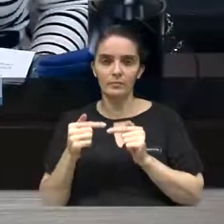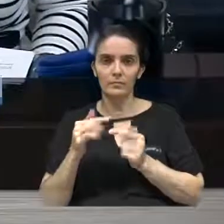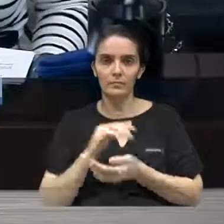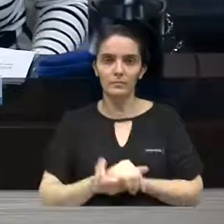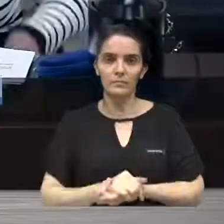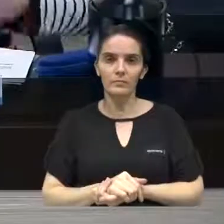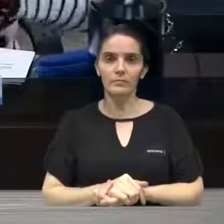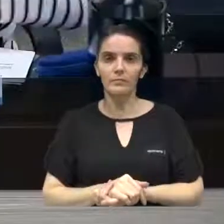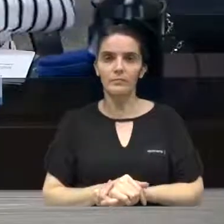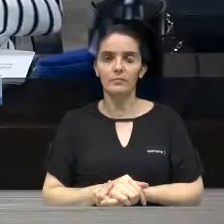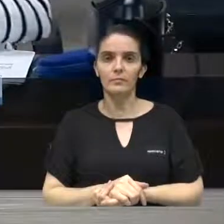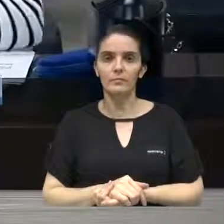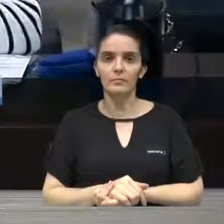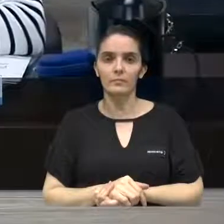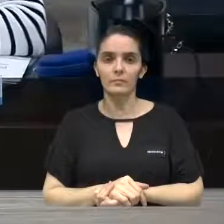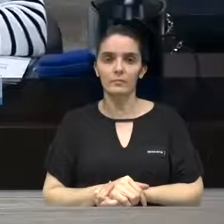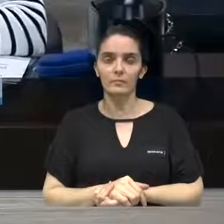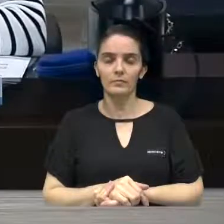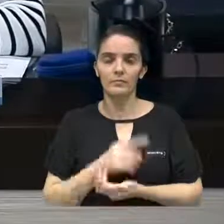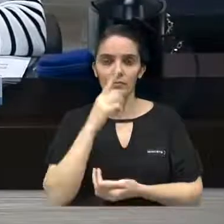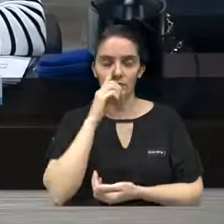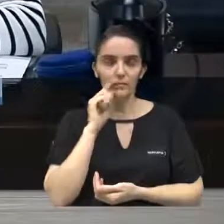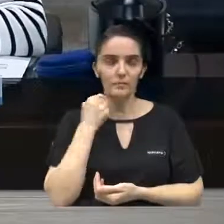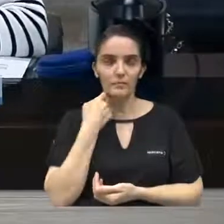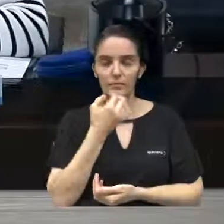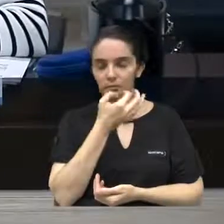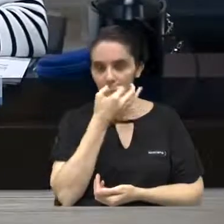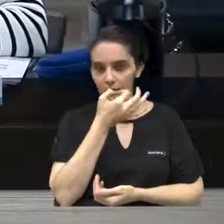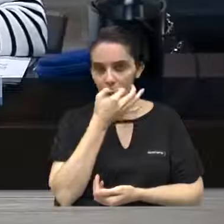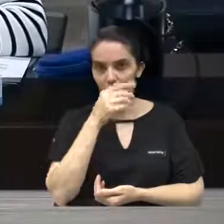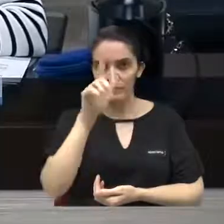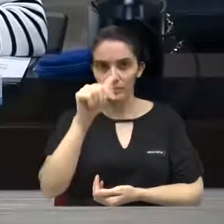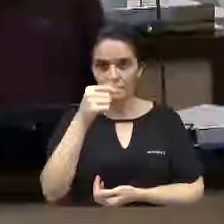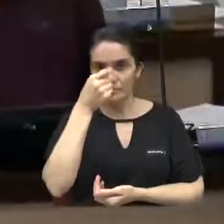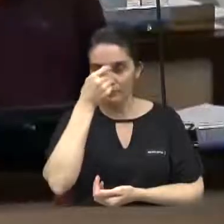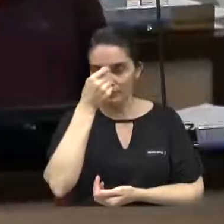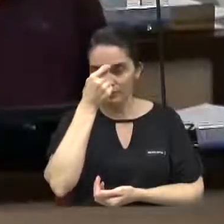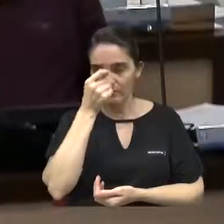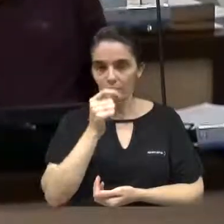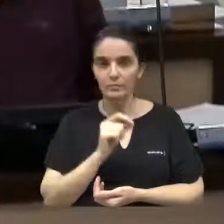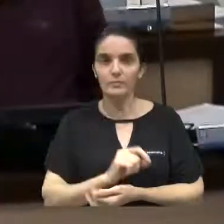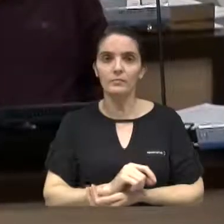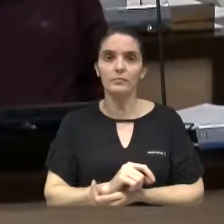quero. A palavra, vereador Newton Santos, depois Jorge Freitas.